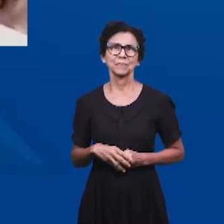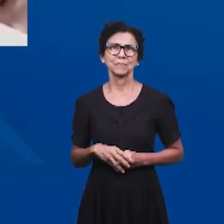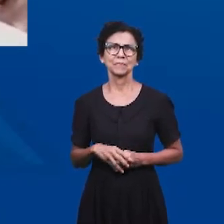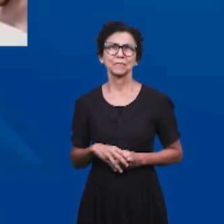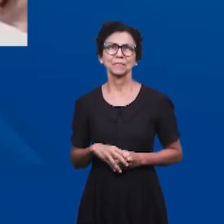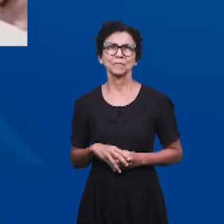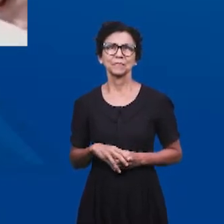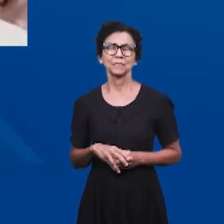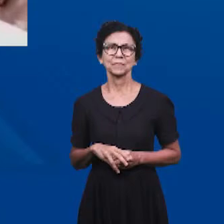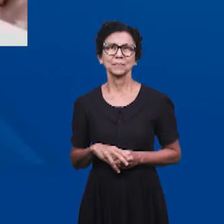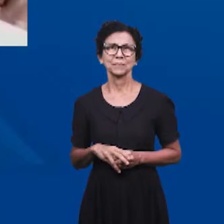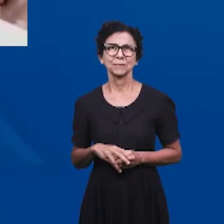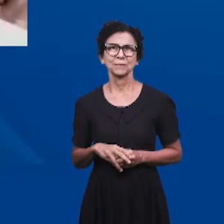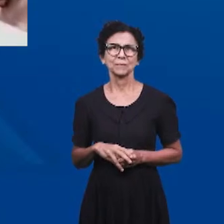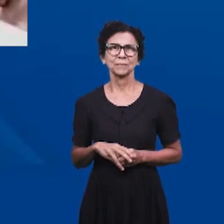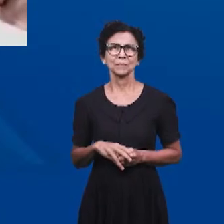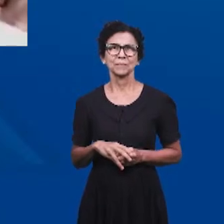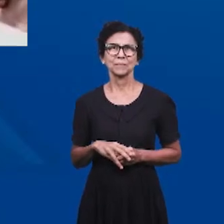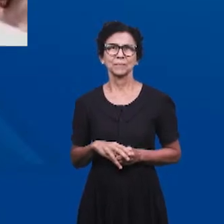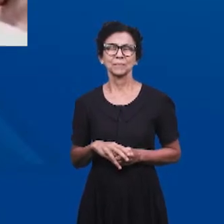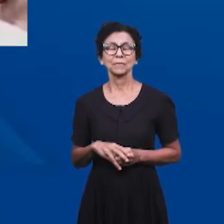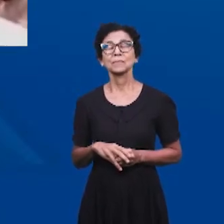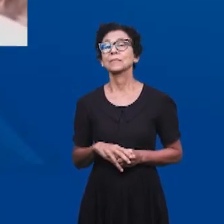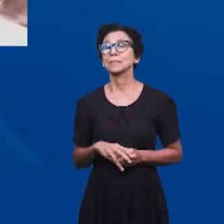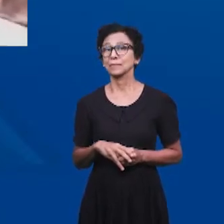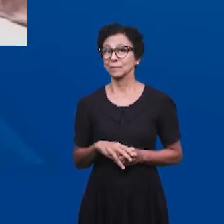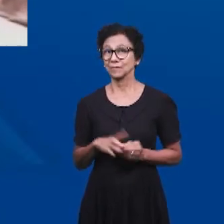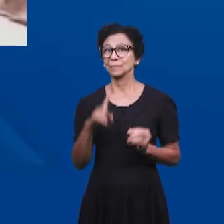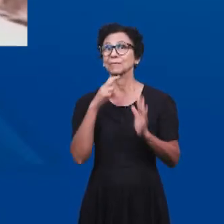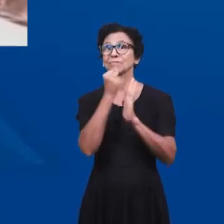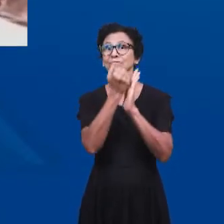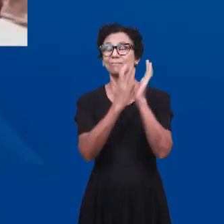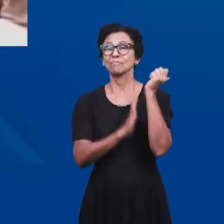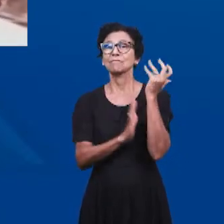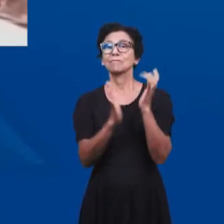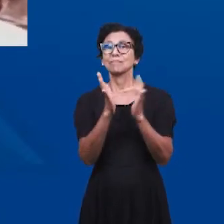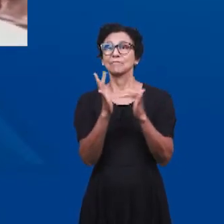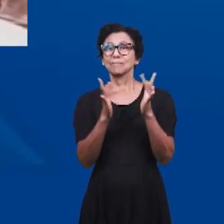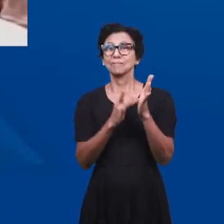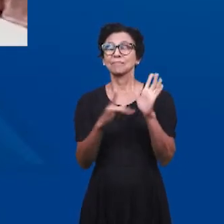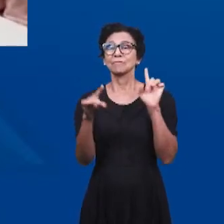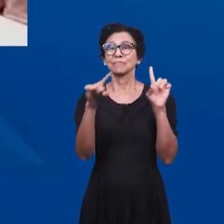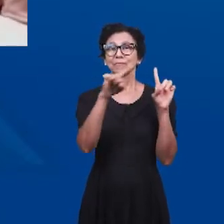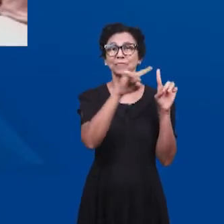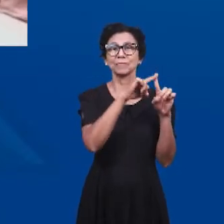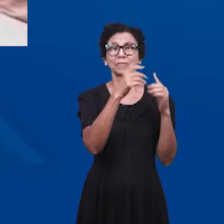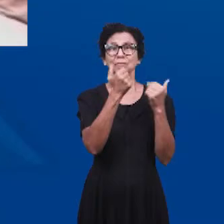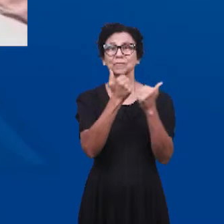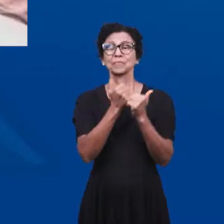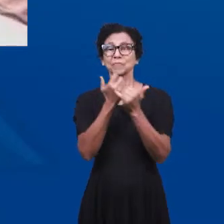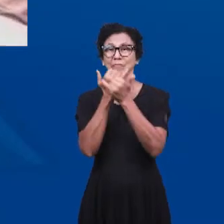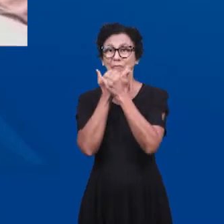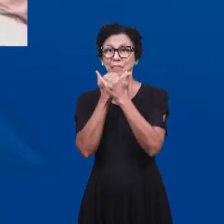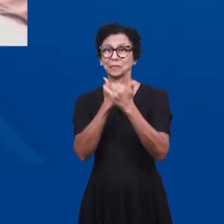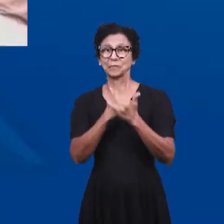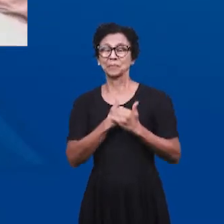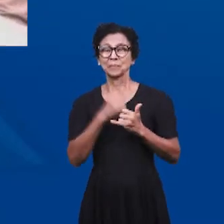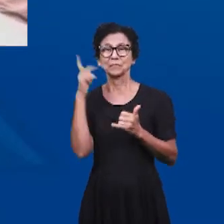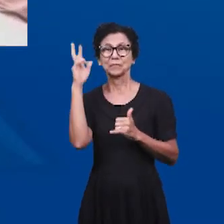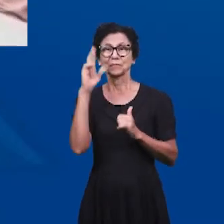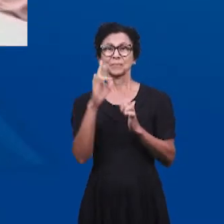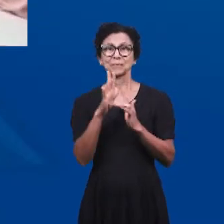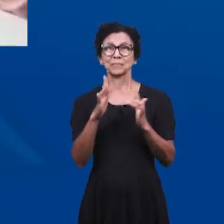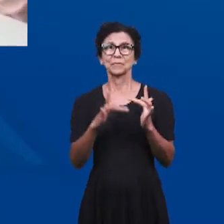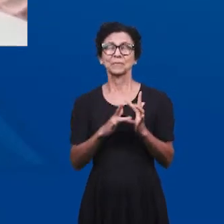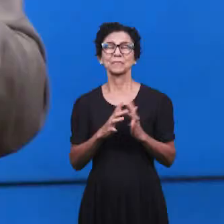sangue nos libertou dos nossos pecados. Apocalipse 1:5. A paz do Senhor